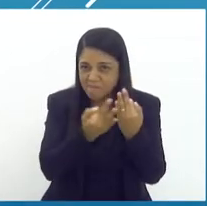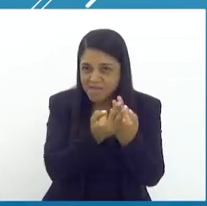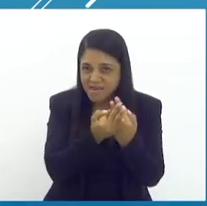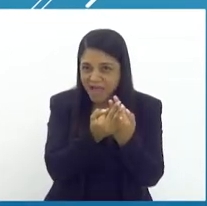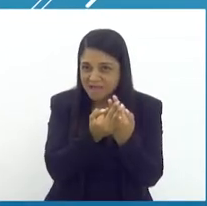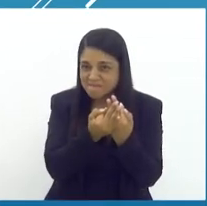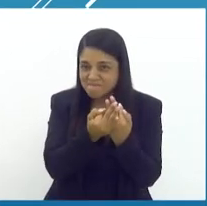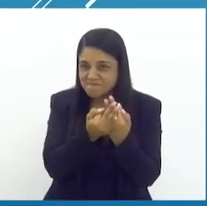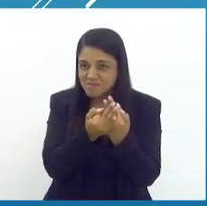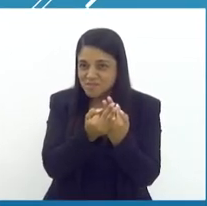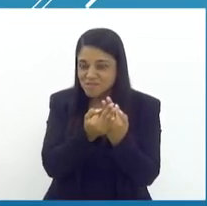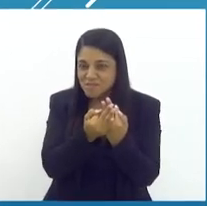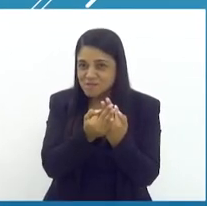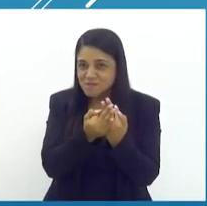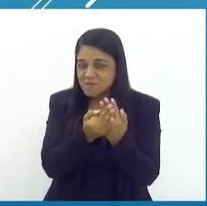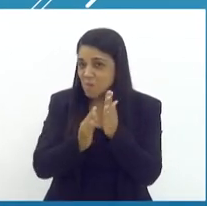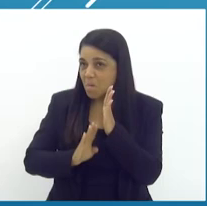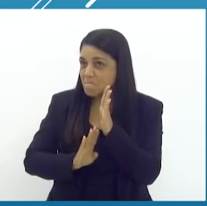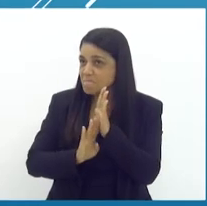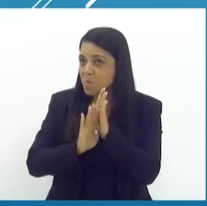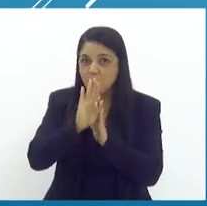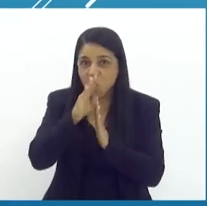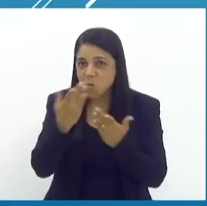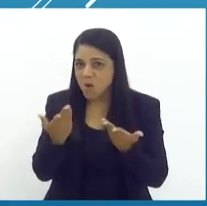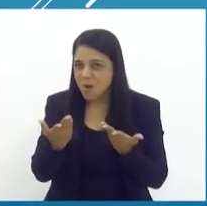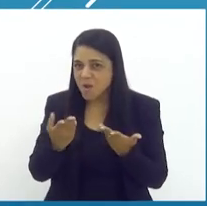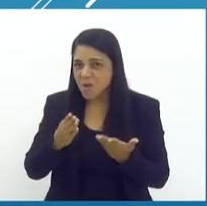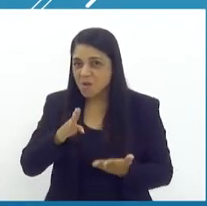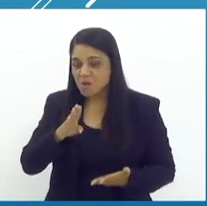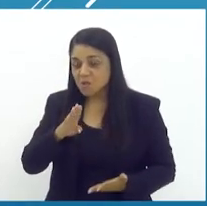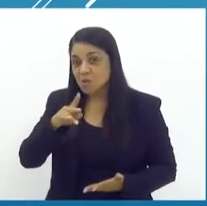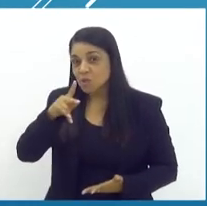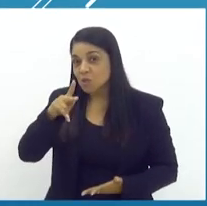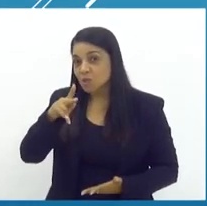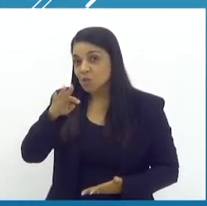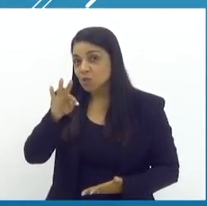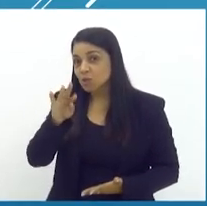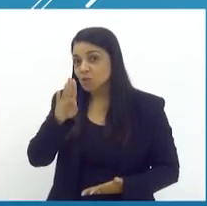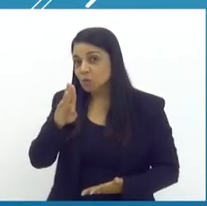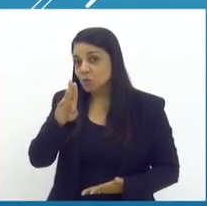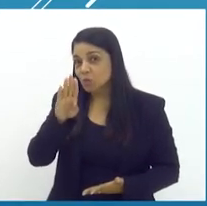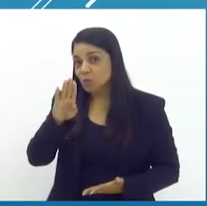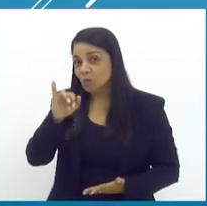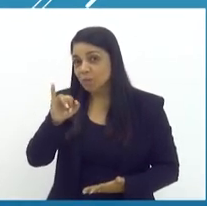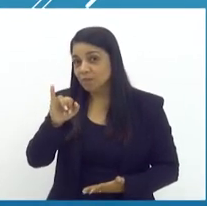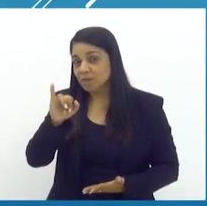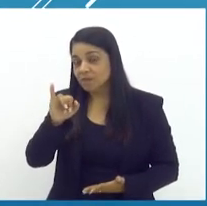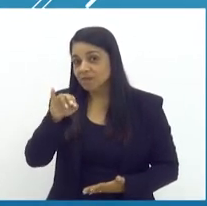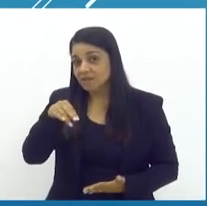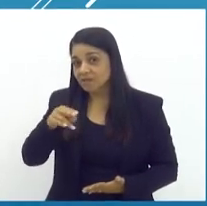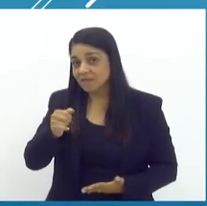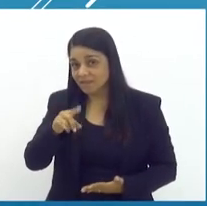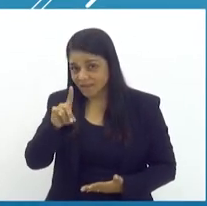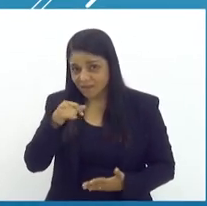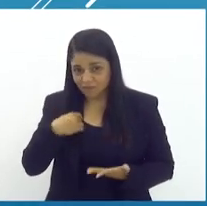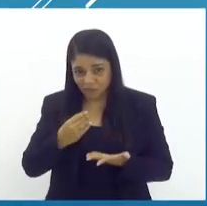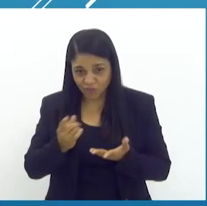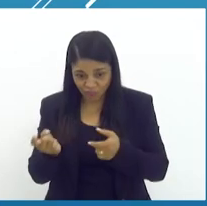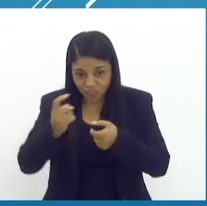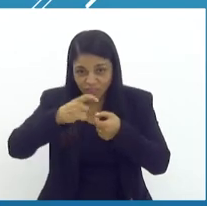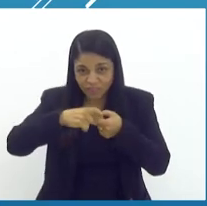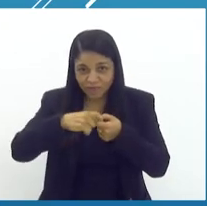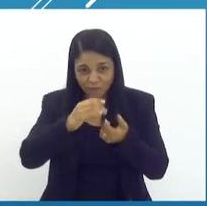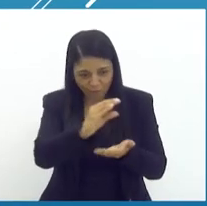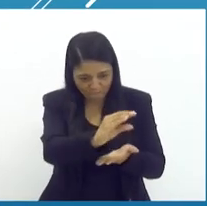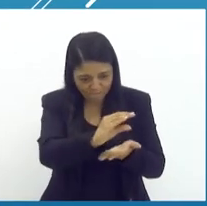resolveria é só dobrar o bolsa família mas vamos para a questão tributária que nós vamos dar tributária vamos devolver porque na justo que as pessoas que não tenham